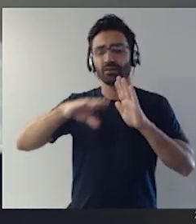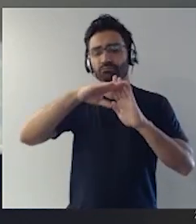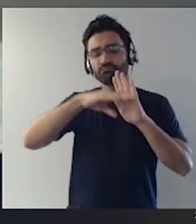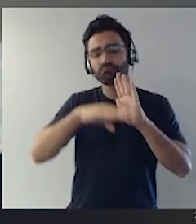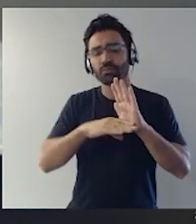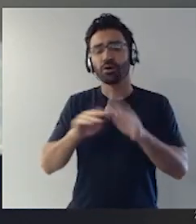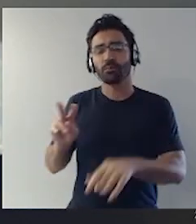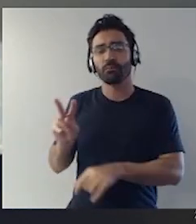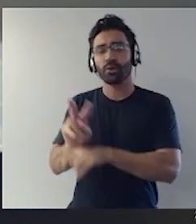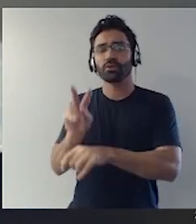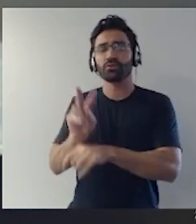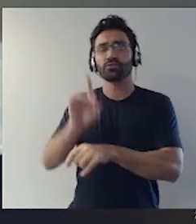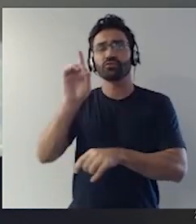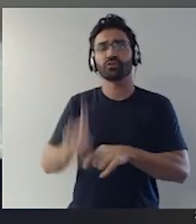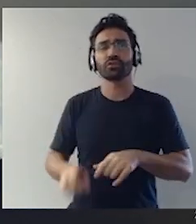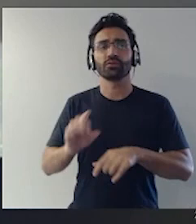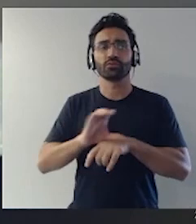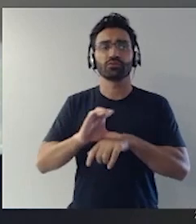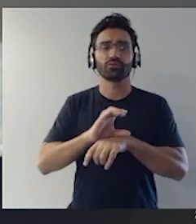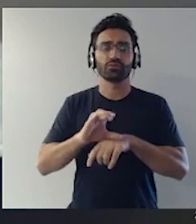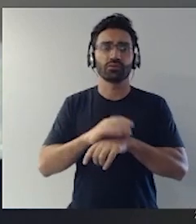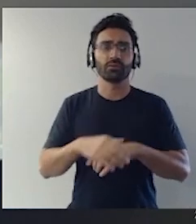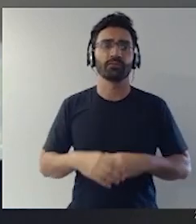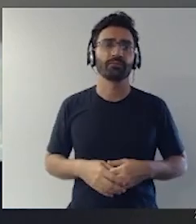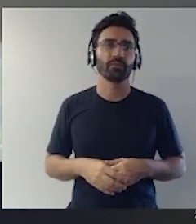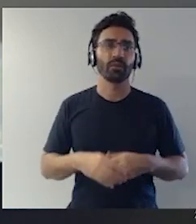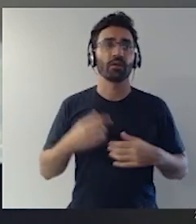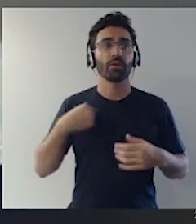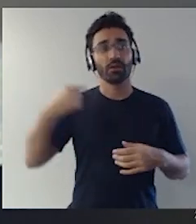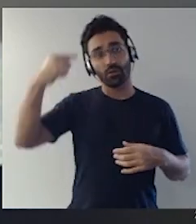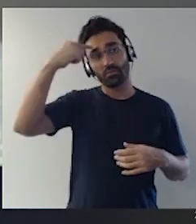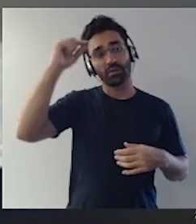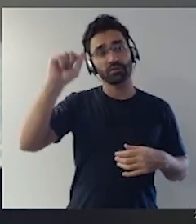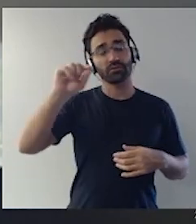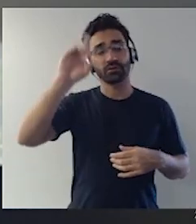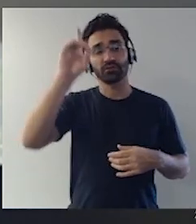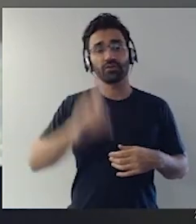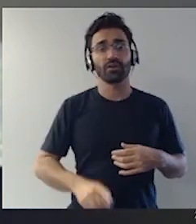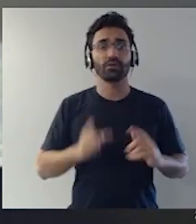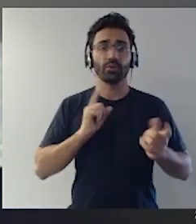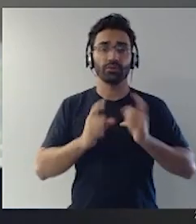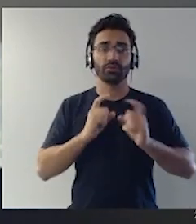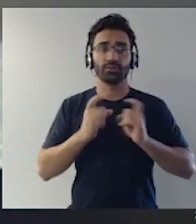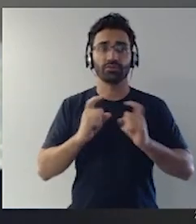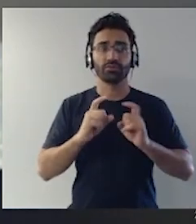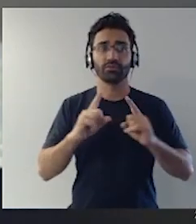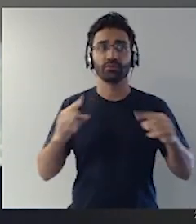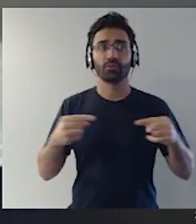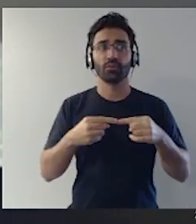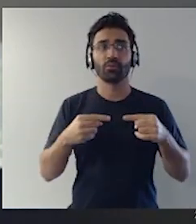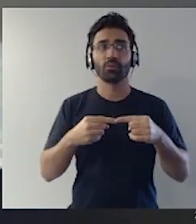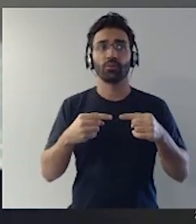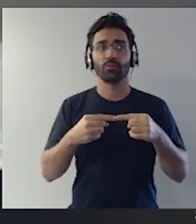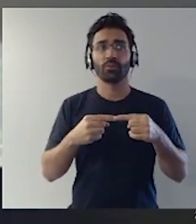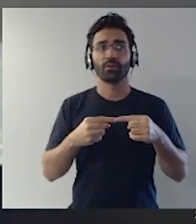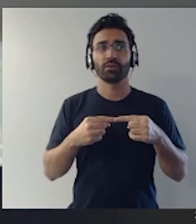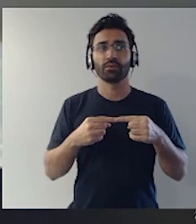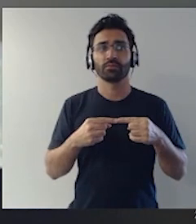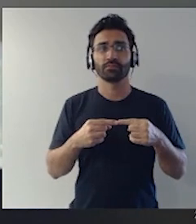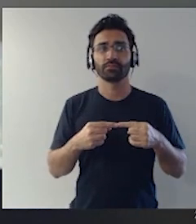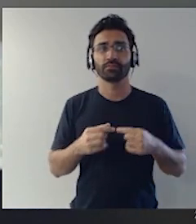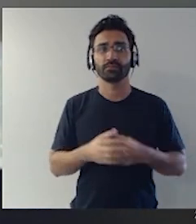direito constitucional, sem dúvida alguma. Eu penso que o direito administrativo ele serve, sim, a